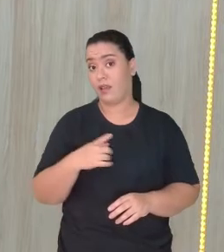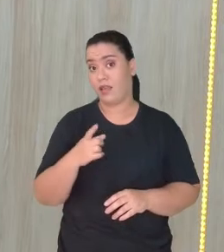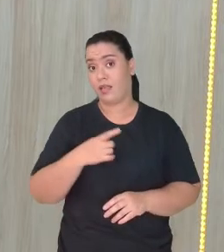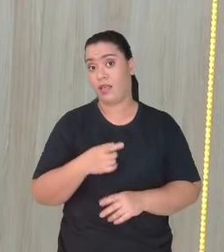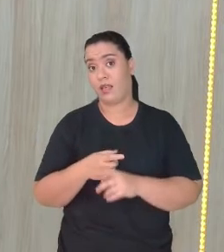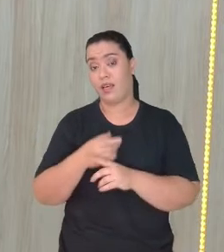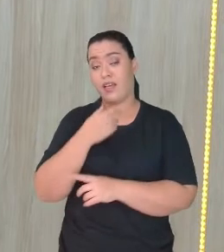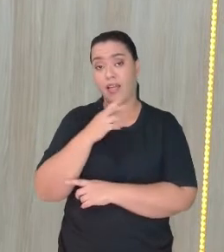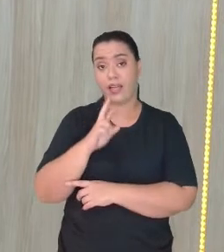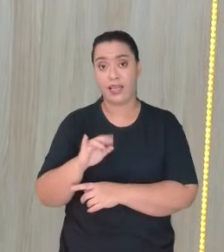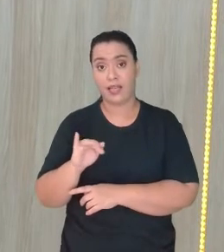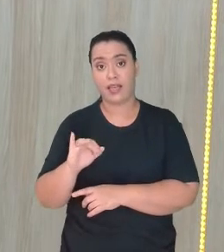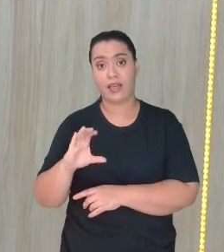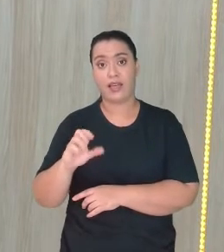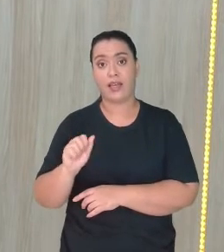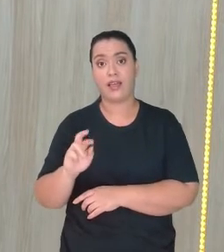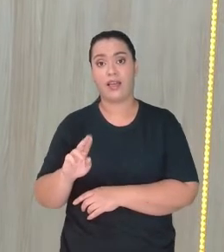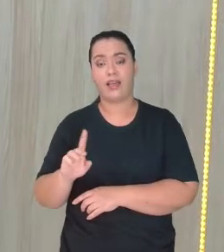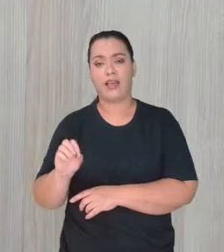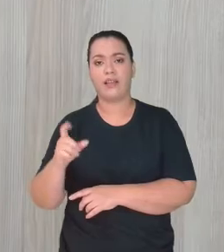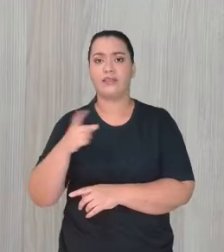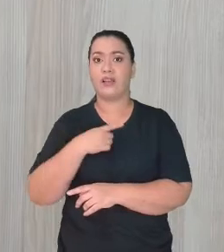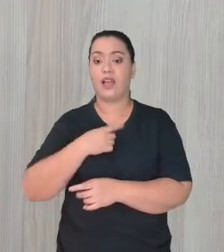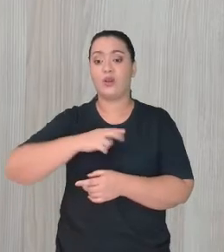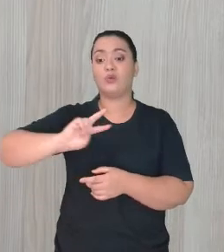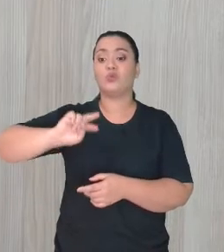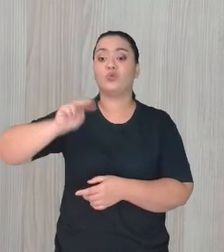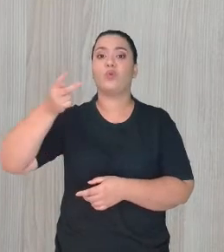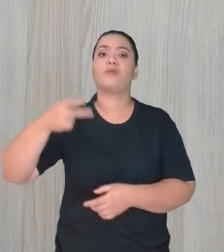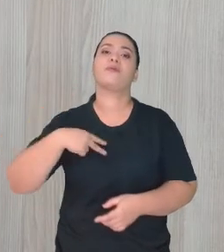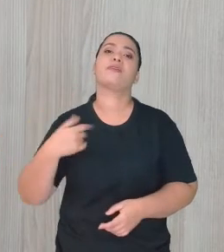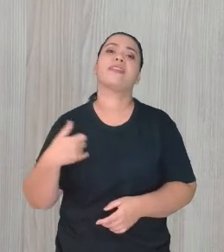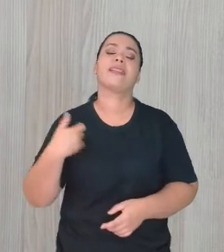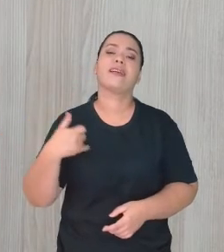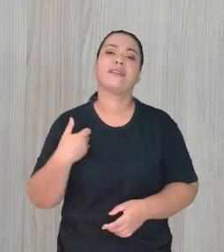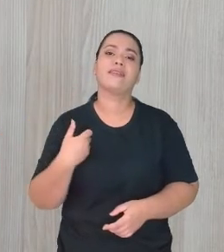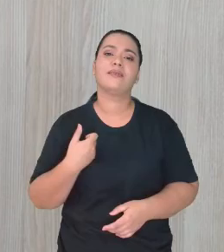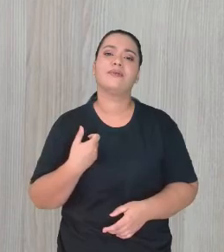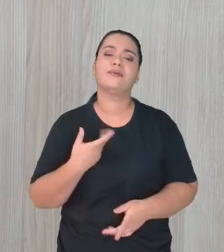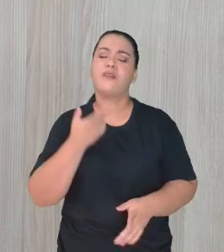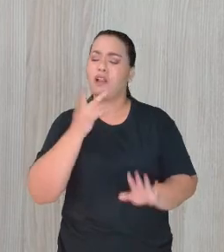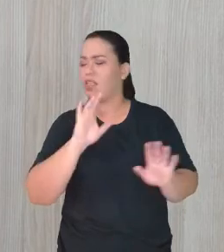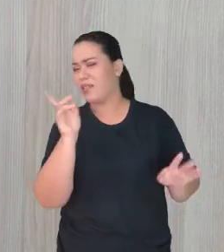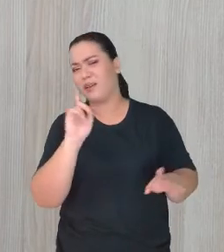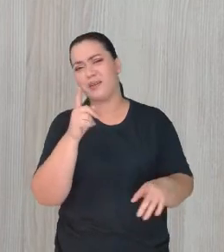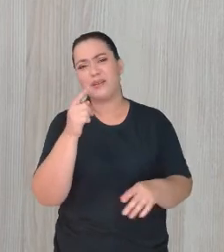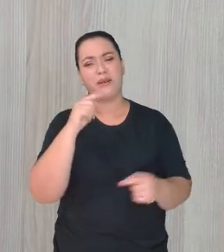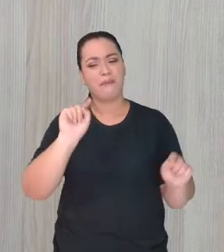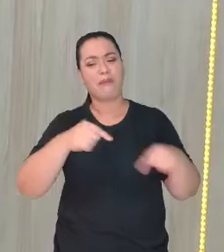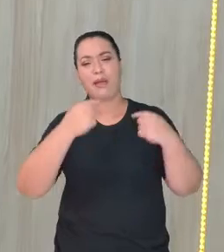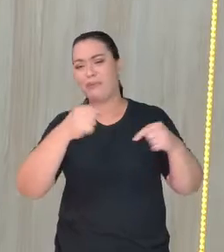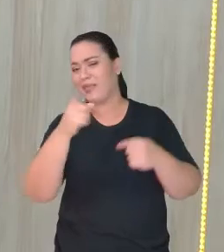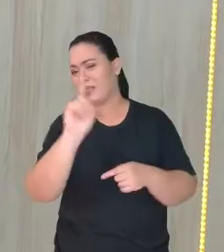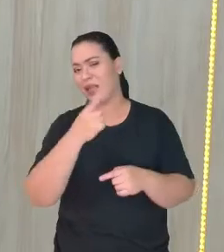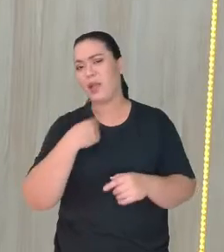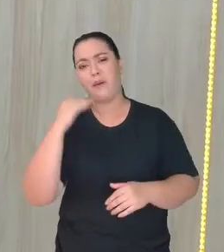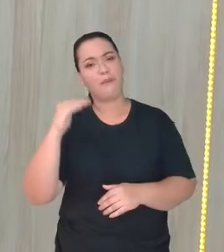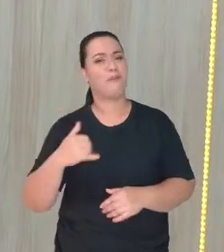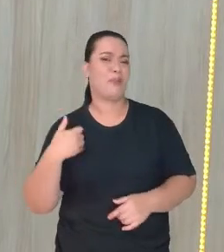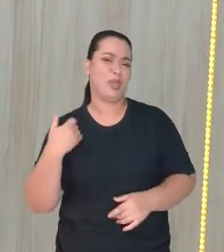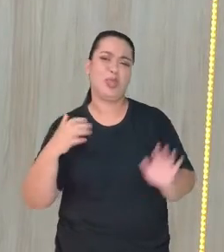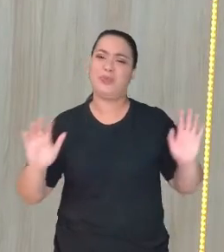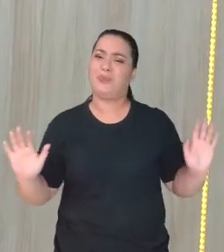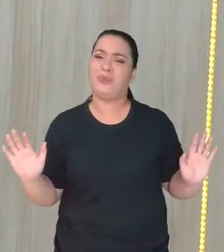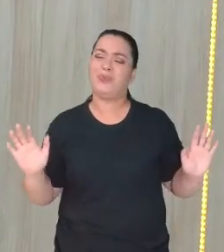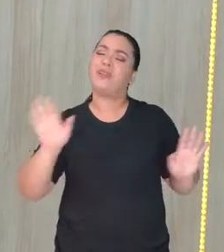minha idade. Sou de menor, gente. Não é não, Sou né, de gente? menor, pessoal. Ó, Isso é calúnia aí. então vamos falar de altura, tá